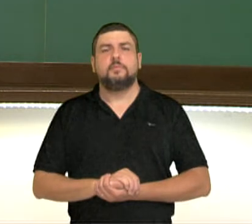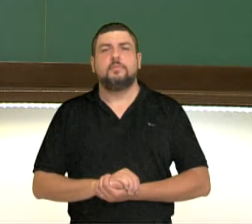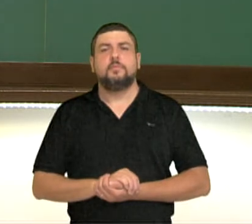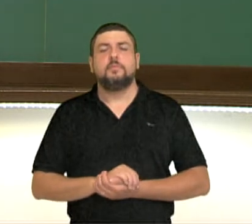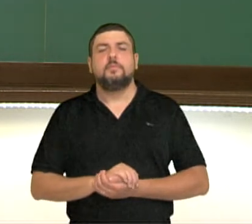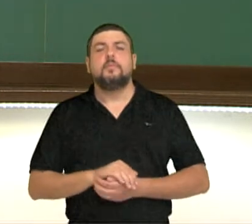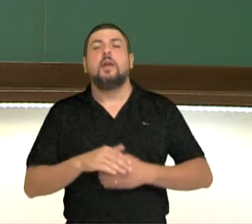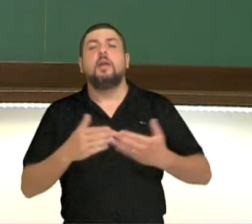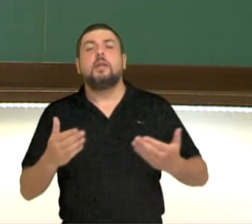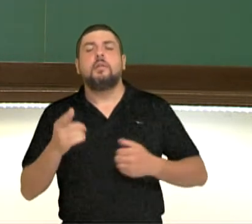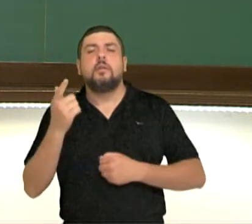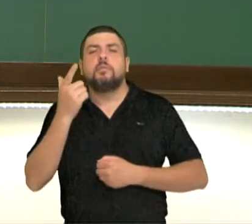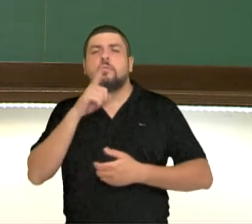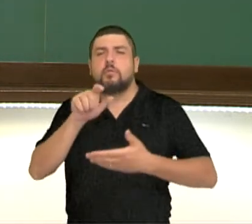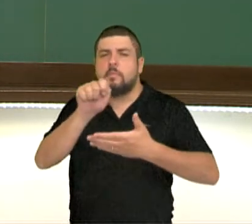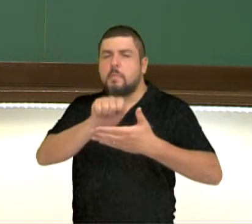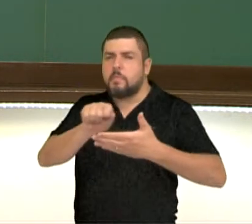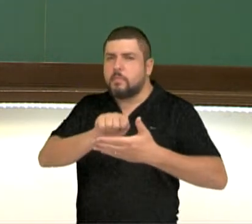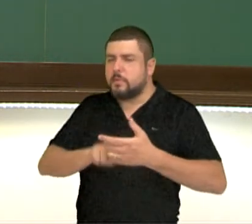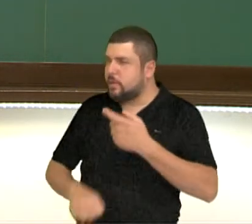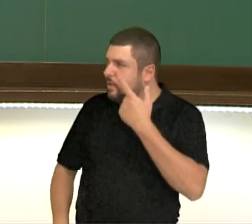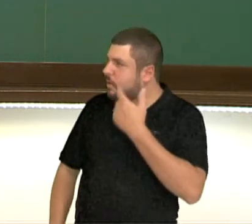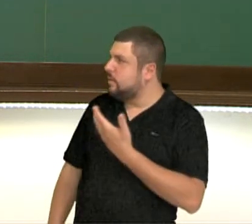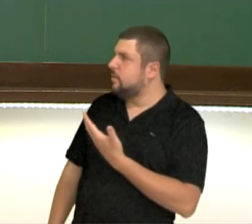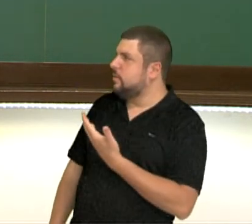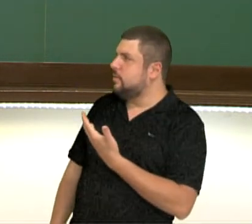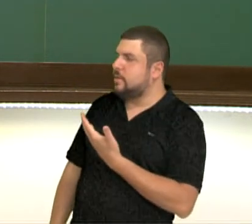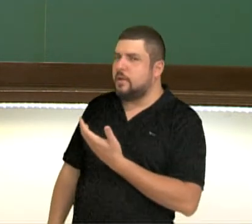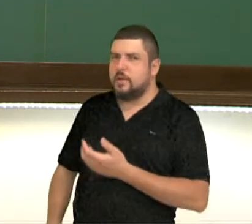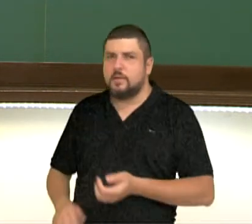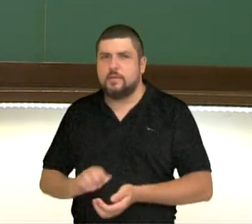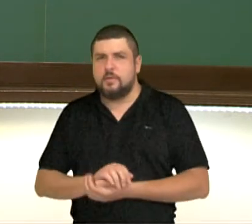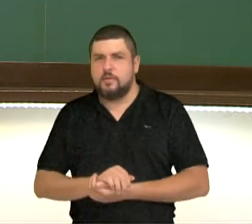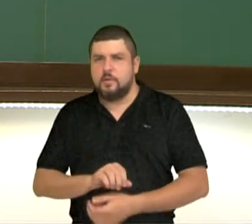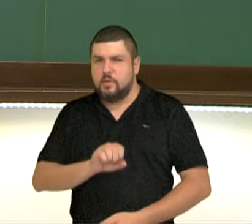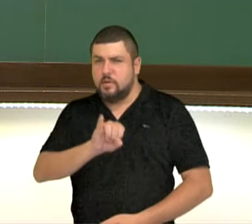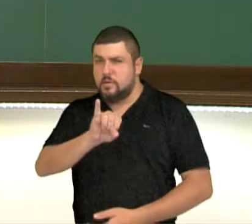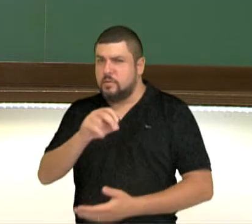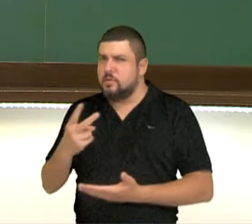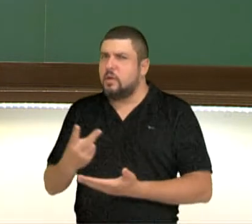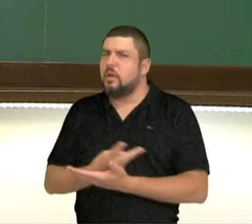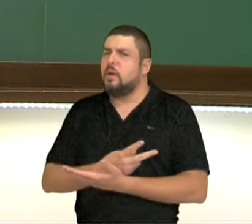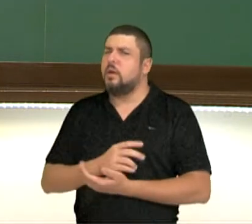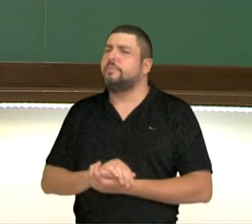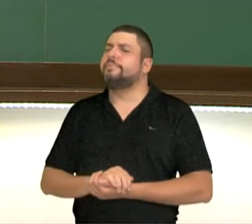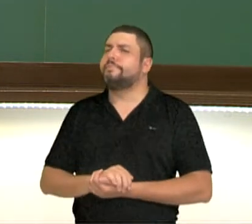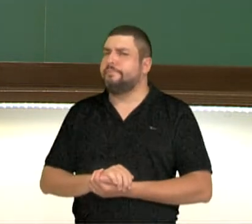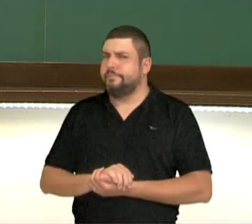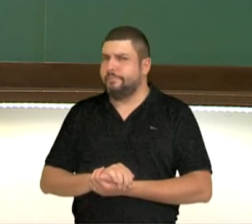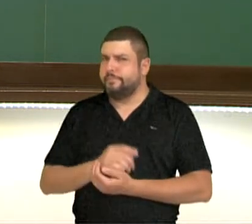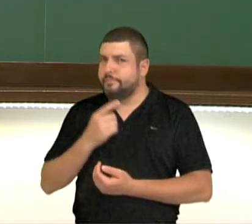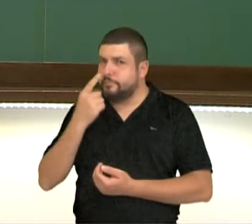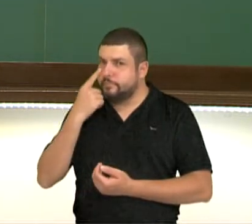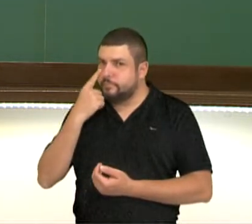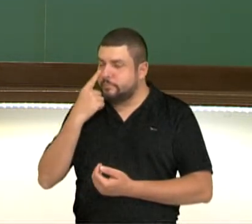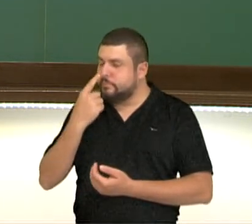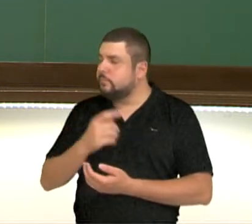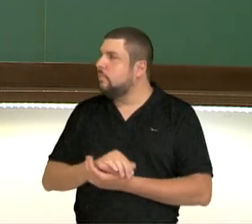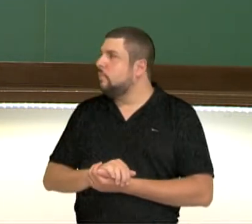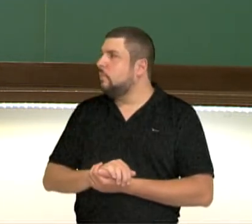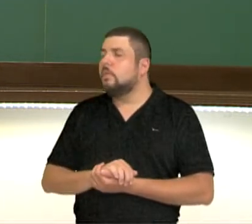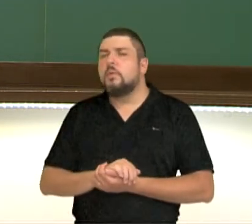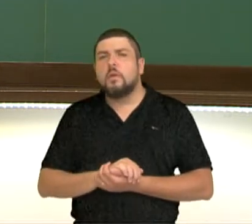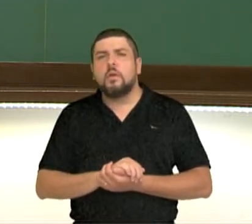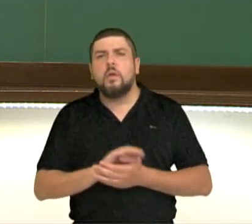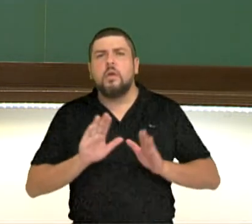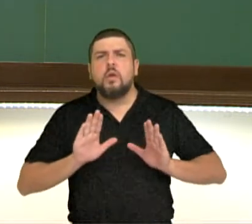E aí, meu querido, conseguiu resolver esse negócio? Ah, se vocês erraram aí, olha, temos que rever algumas coisas, meus queridos. Vejam, o impulso